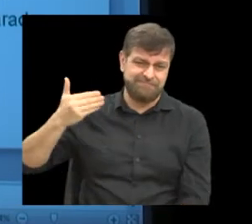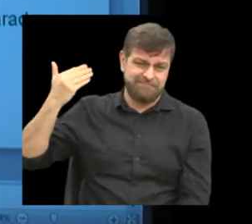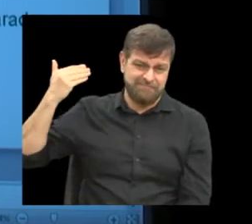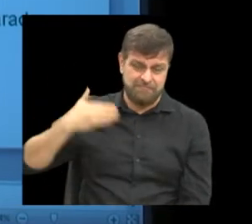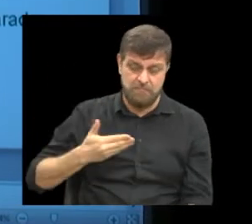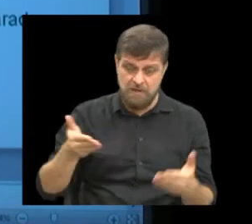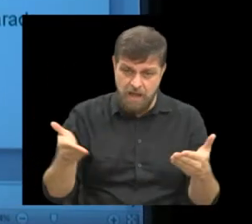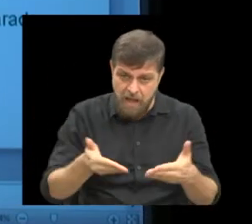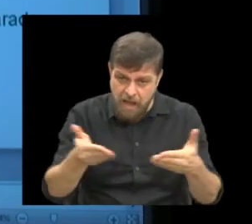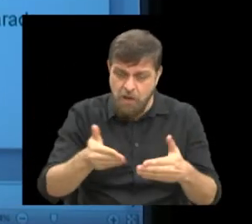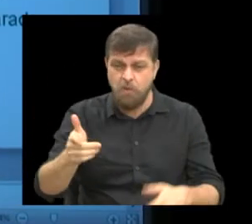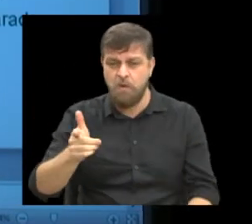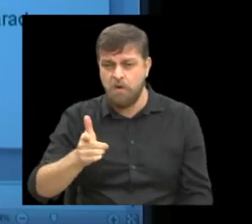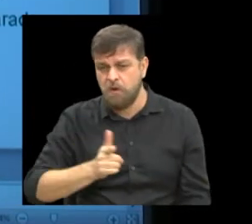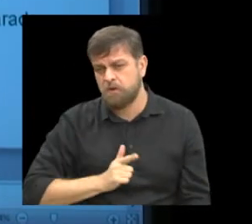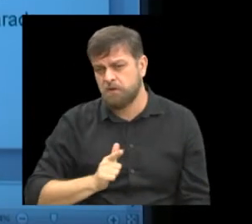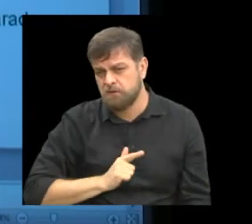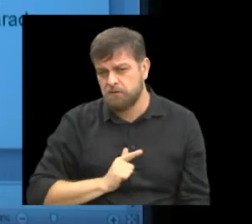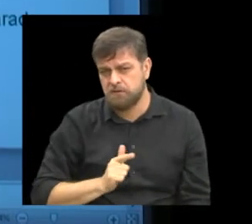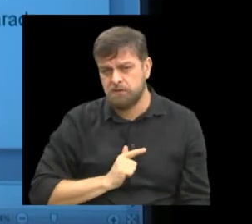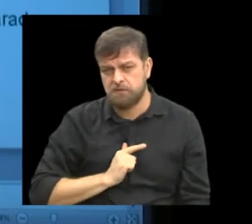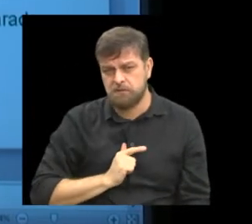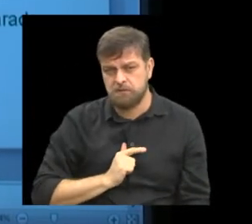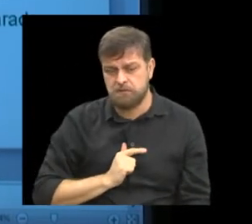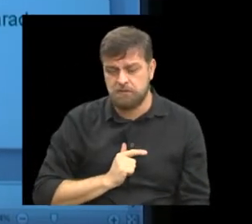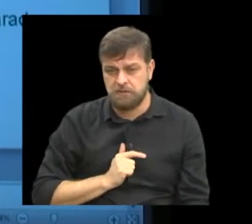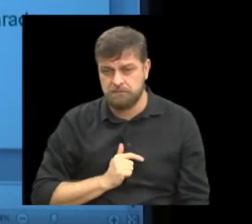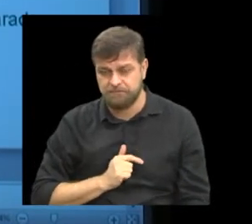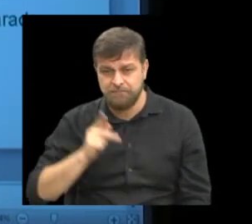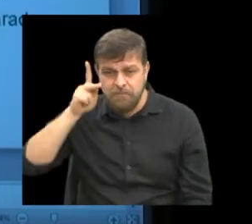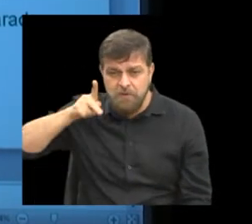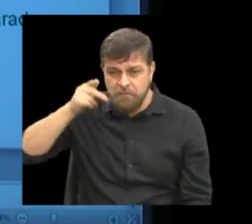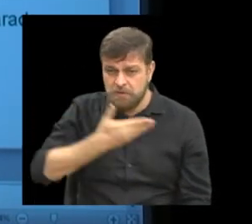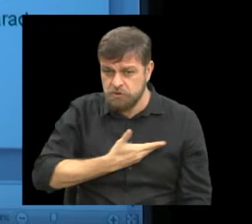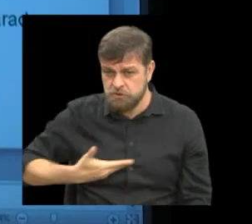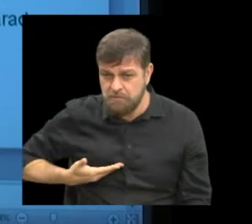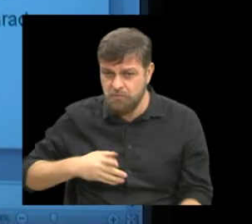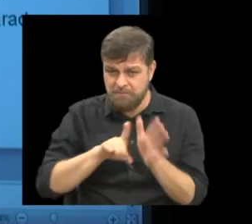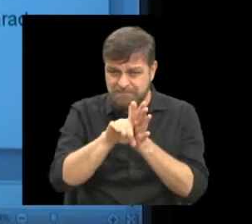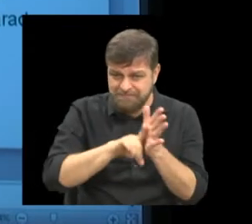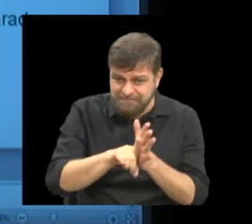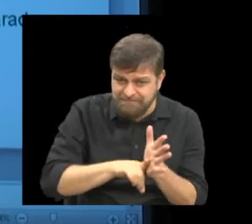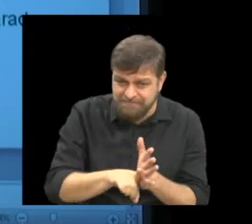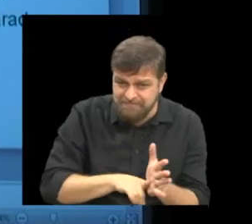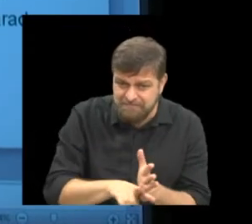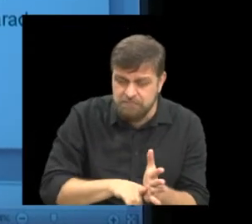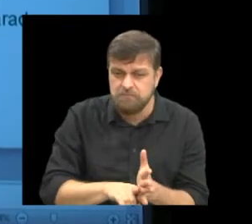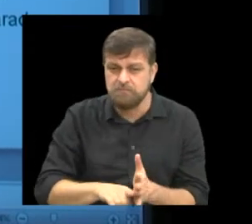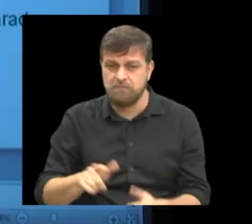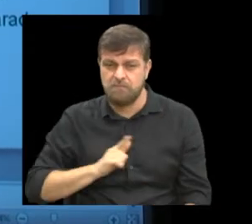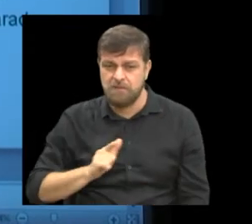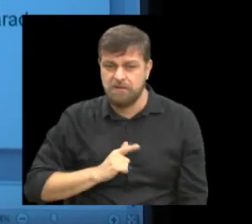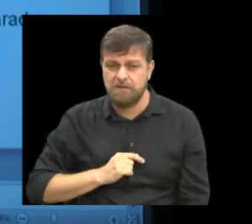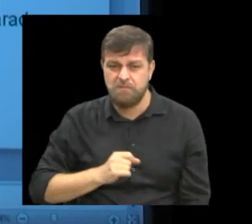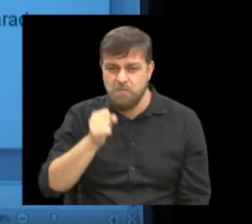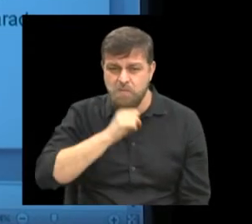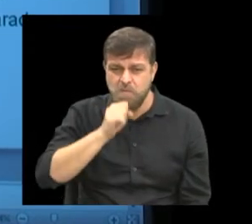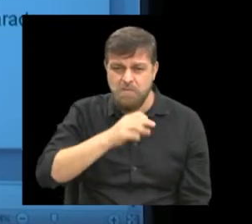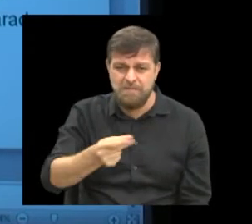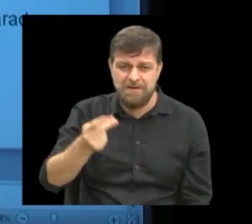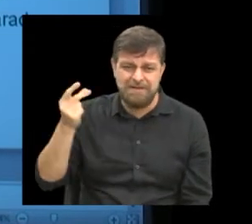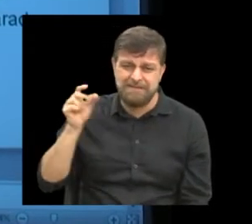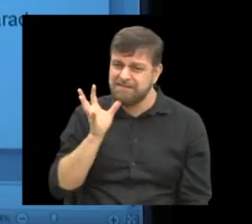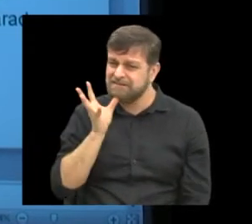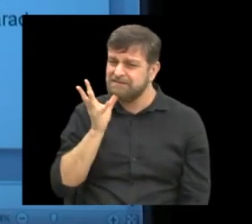que, com o caminhar das políticas públicas, das pesquisas, então o DSM, antigamente ele demorava